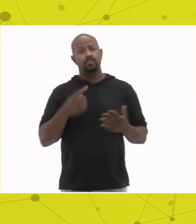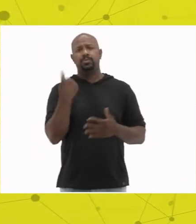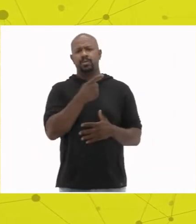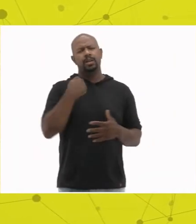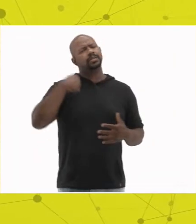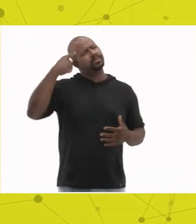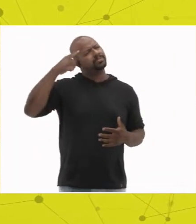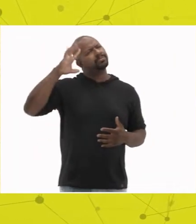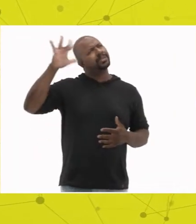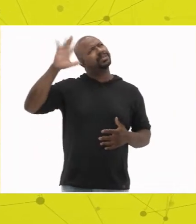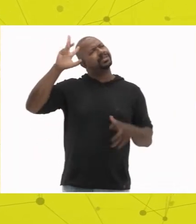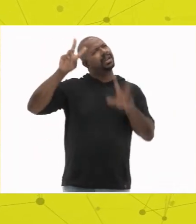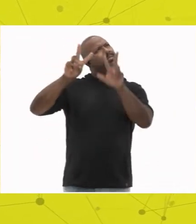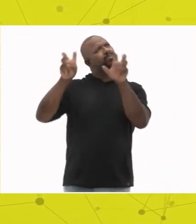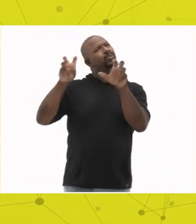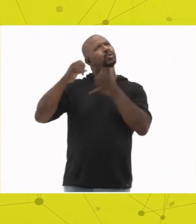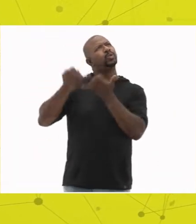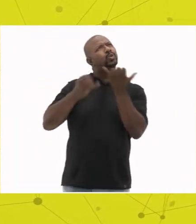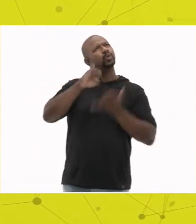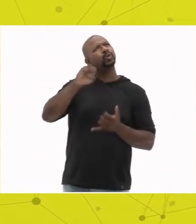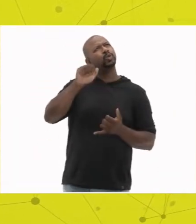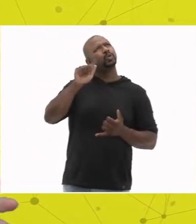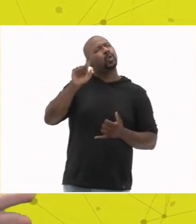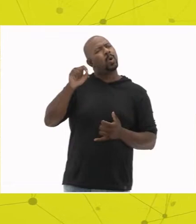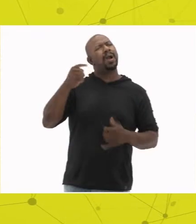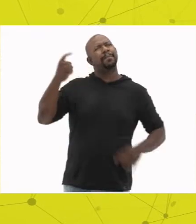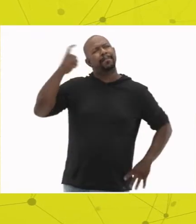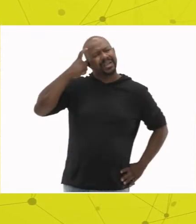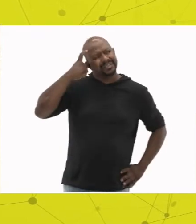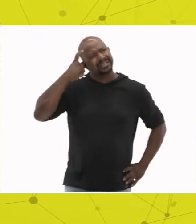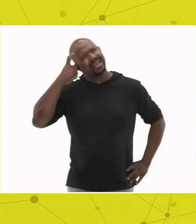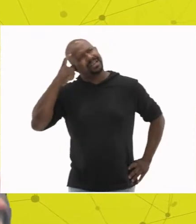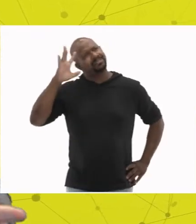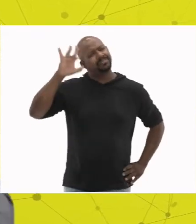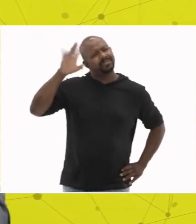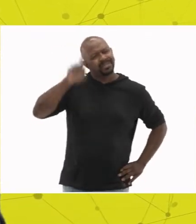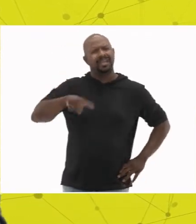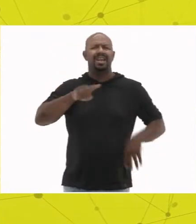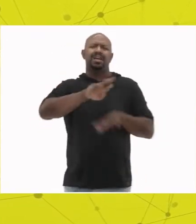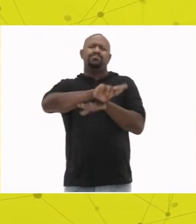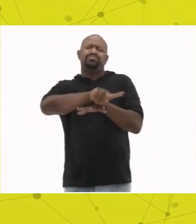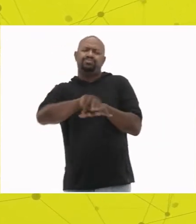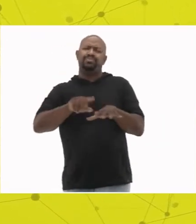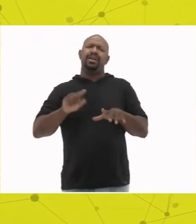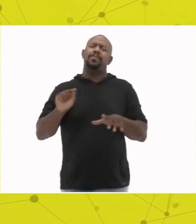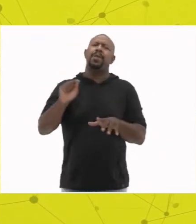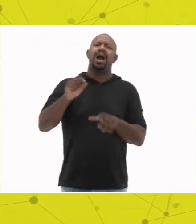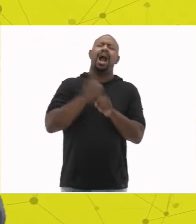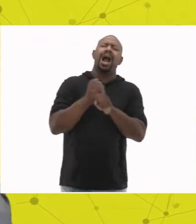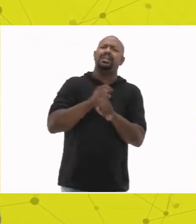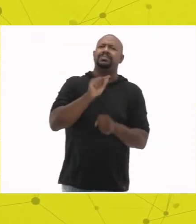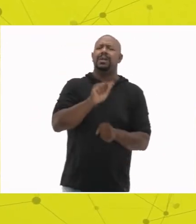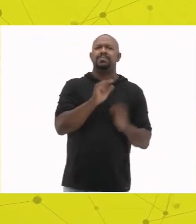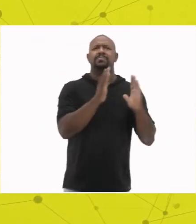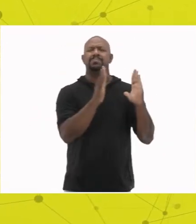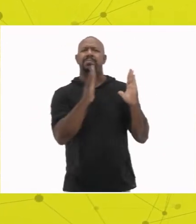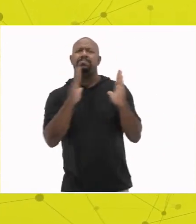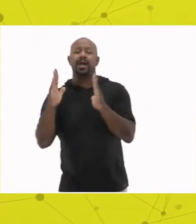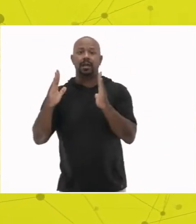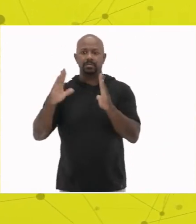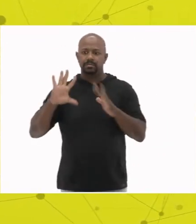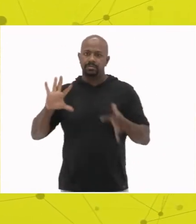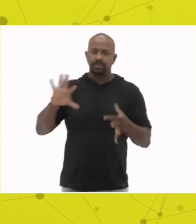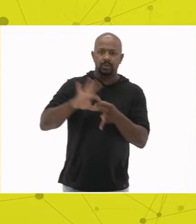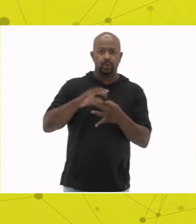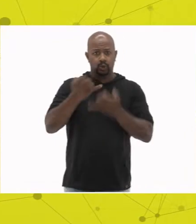Então, para o nosso pensar jogo, devemos começar a considerar o que em diferentes épocas da nossa civilização as pessoas se envolveram com jogos de